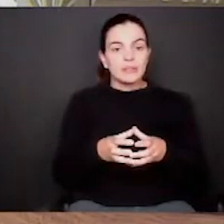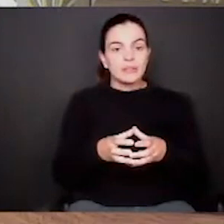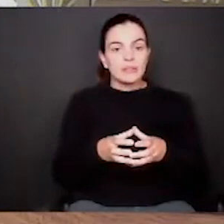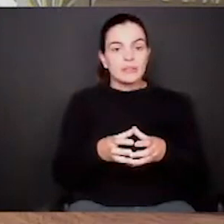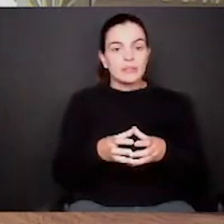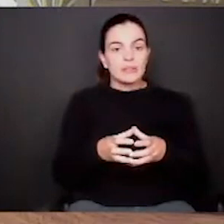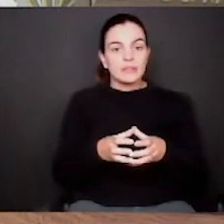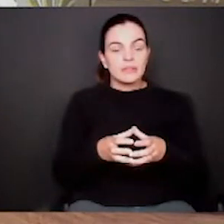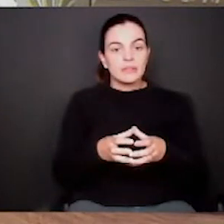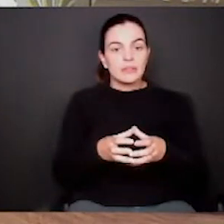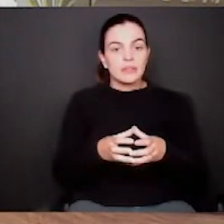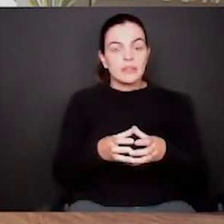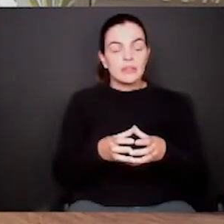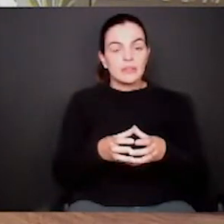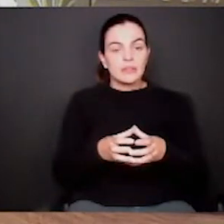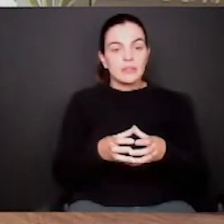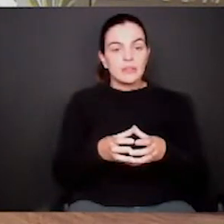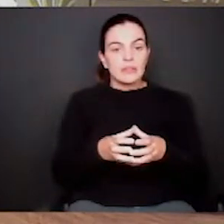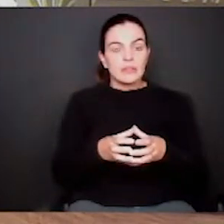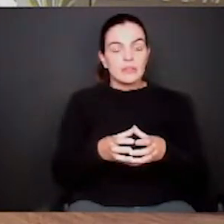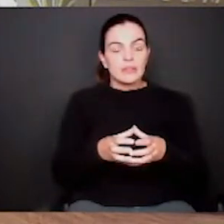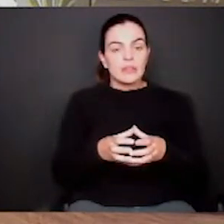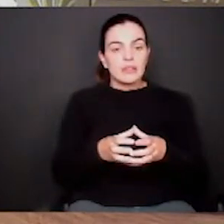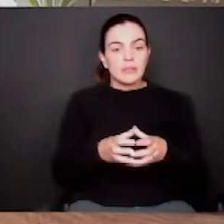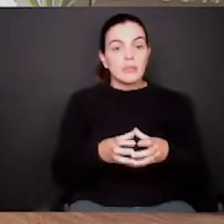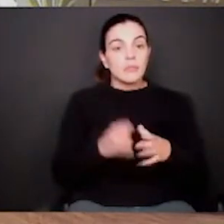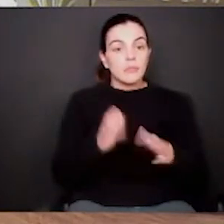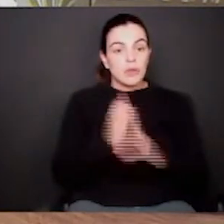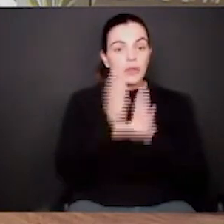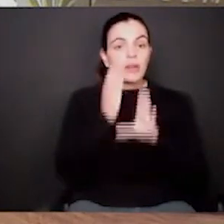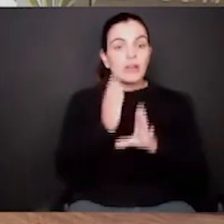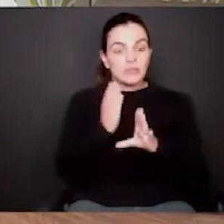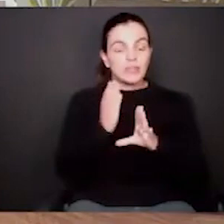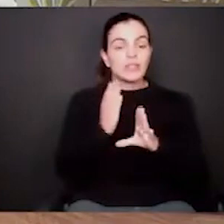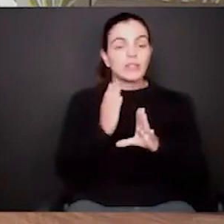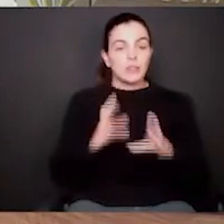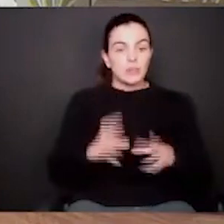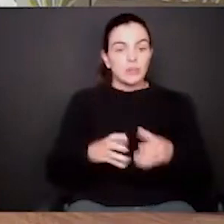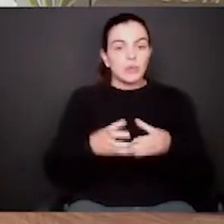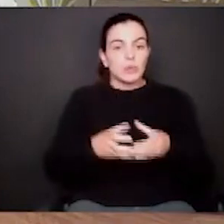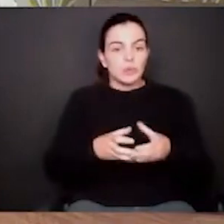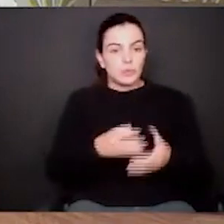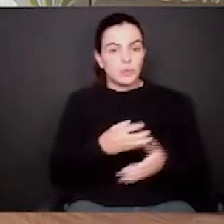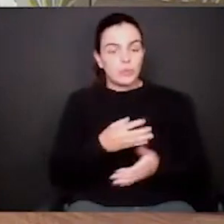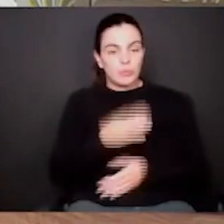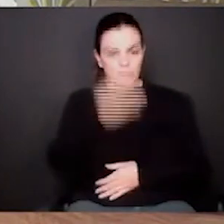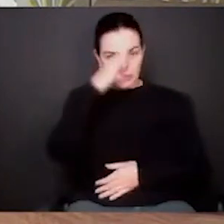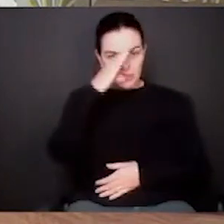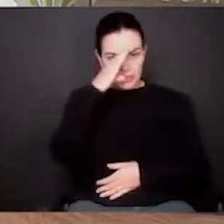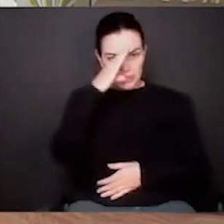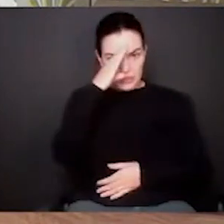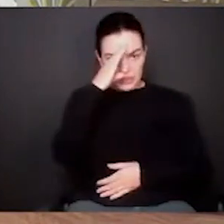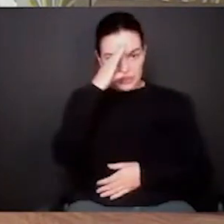pós-militar, pós-regime militar, onde a sociedade brasileira clama por uma proteção